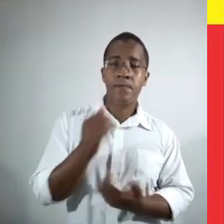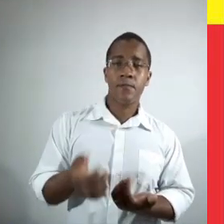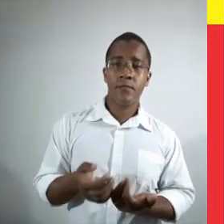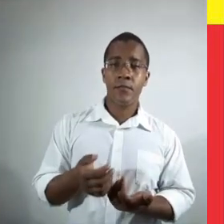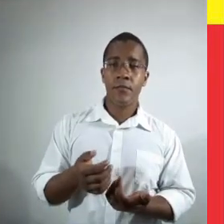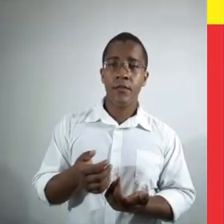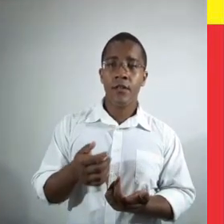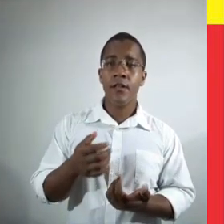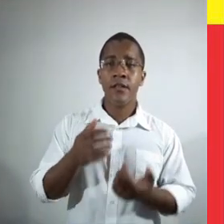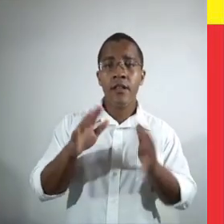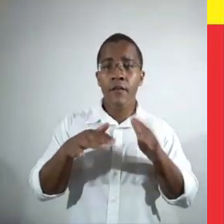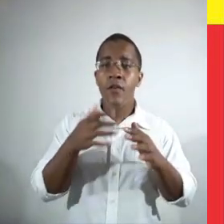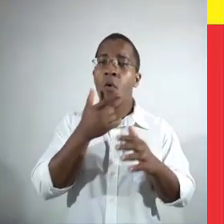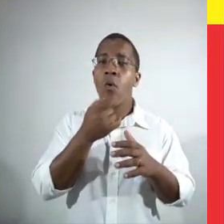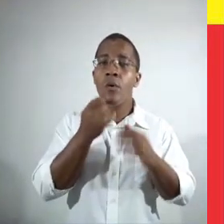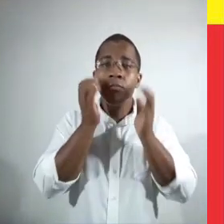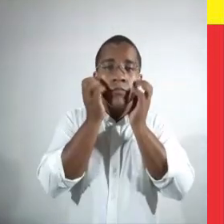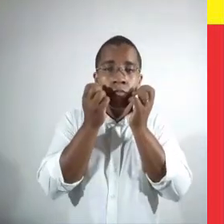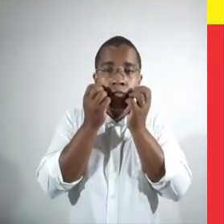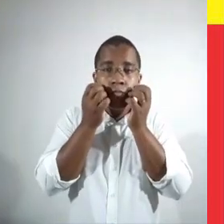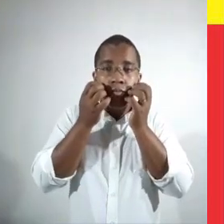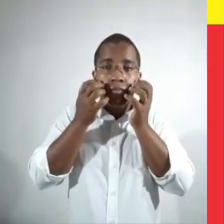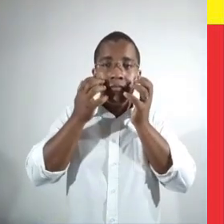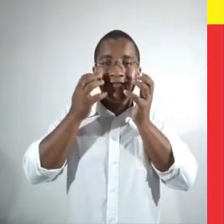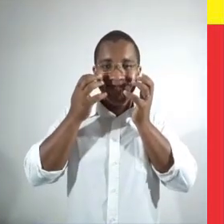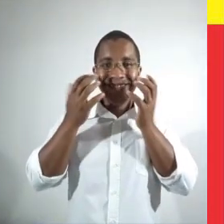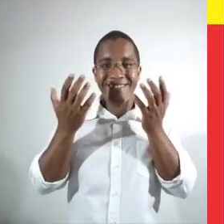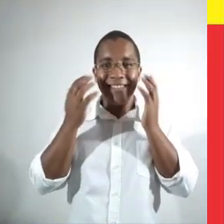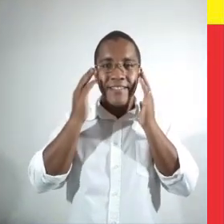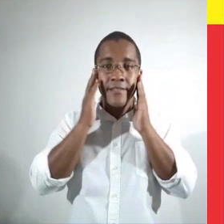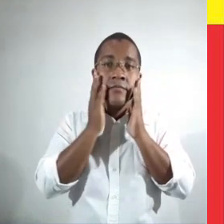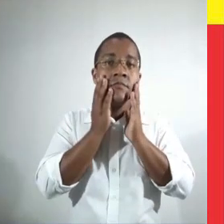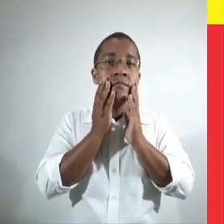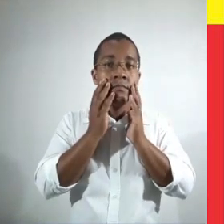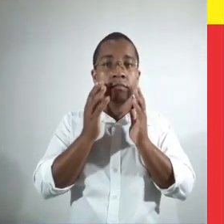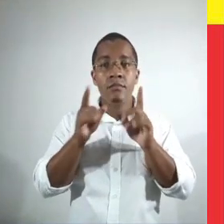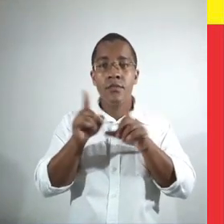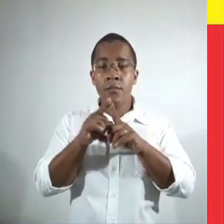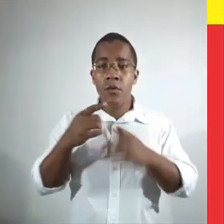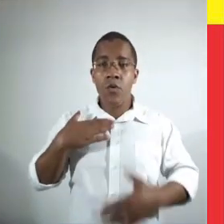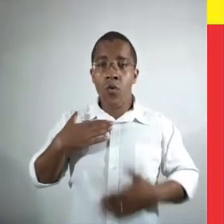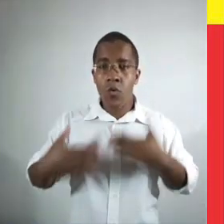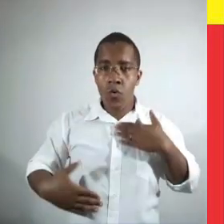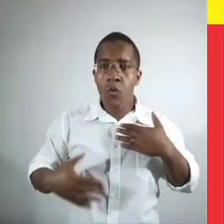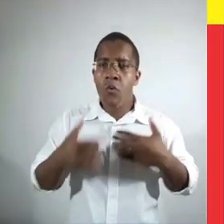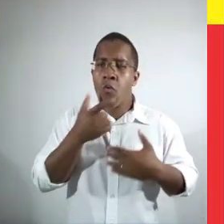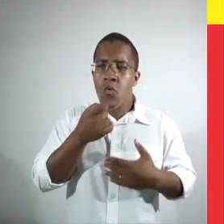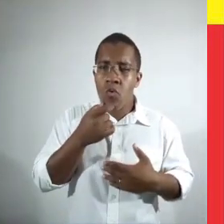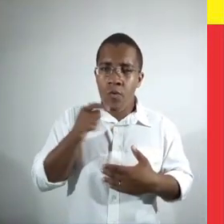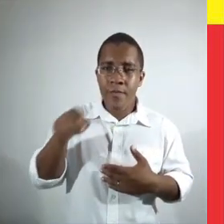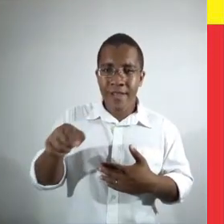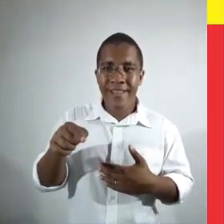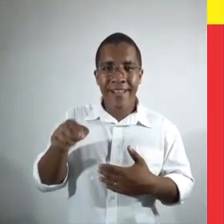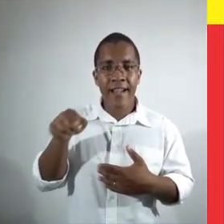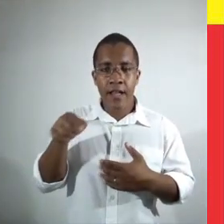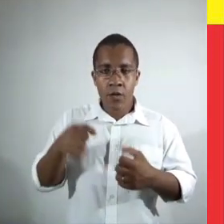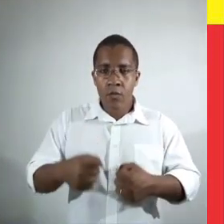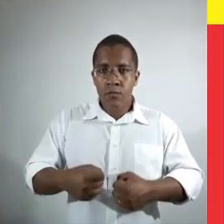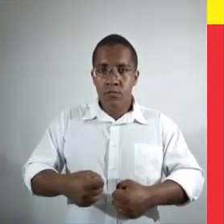temos o crescimento do pelo da barba nos meninos, certo? A compleição física, o menino fica mais